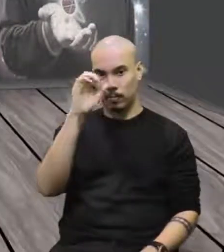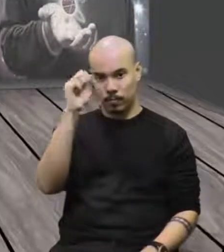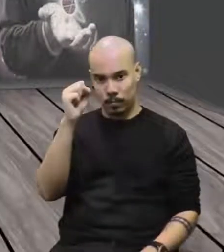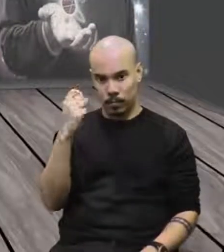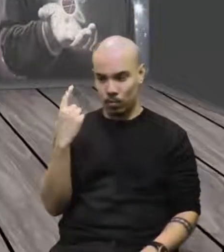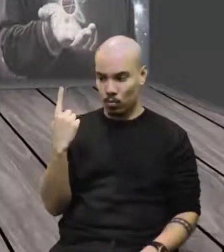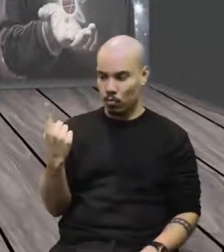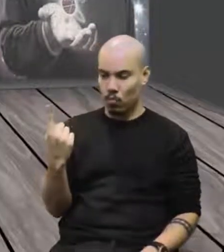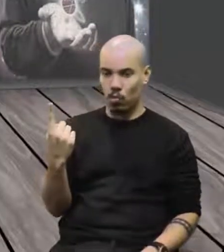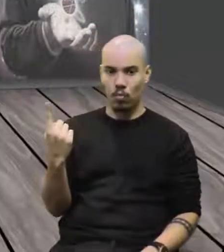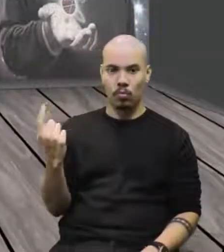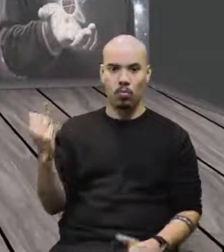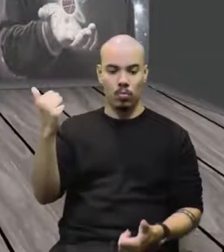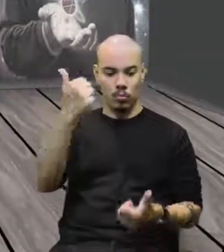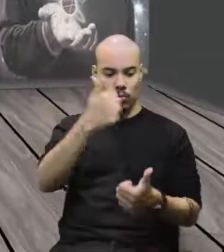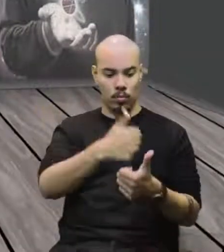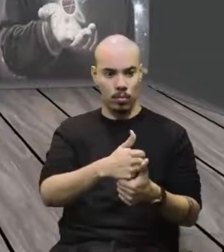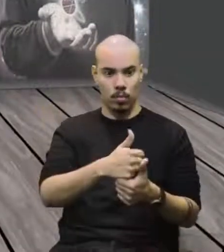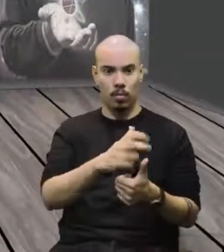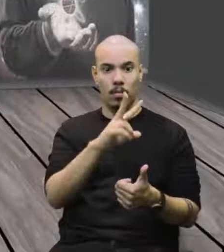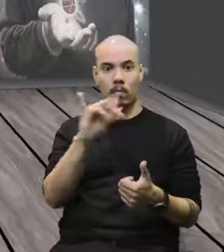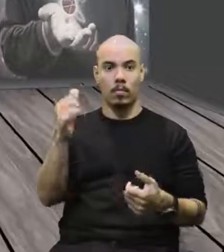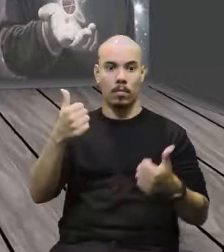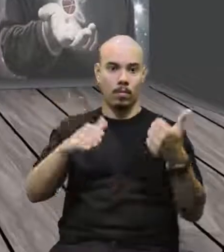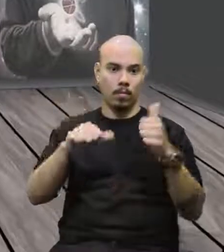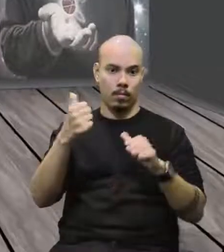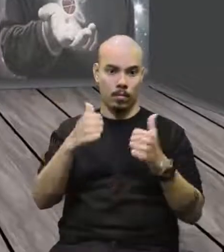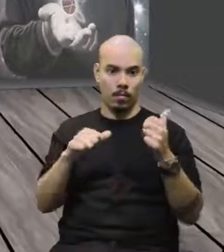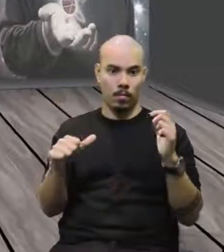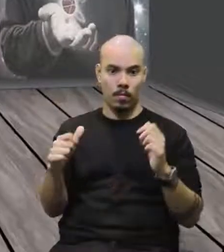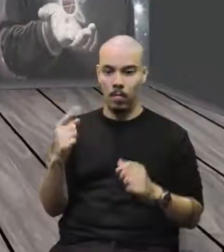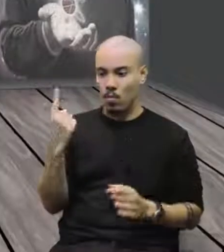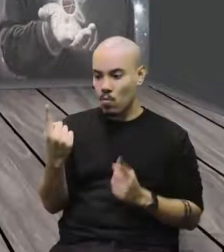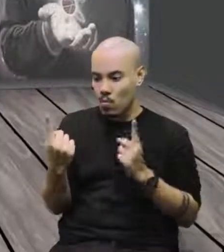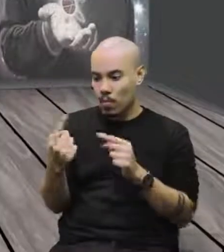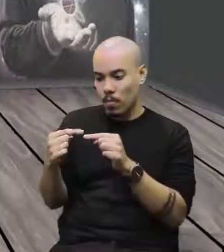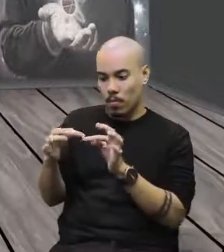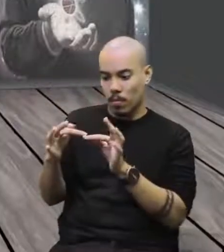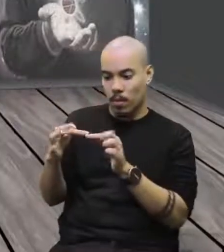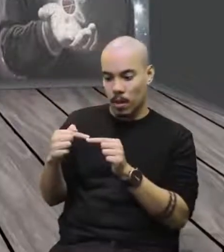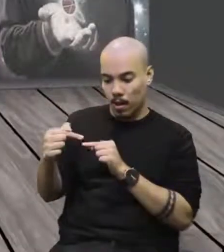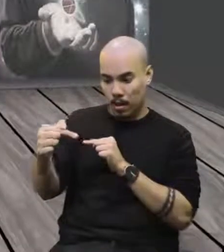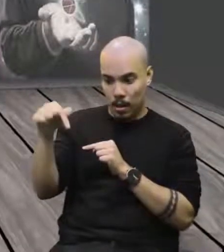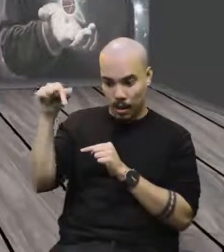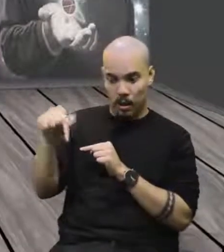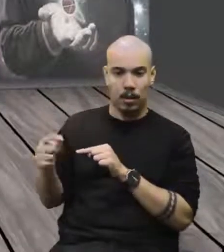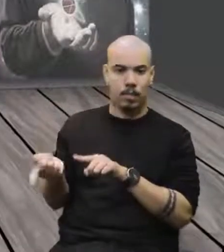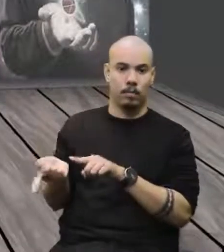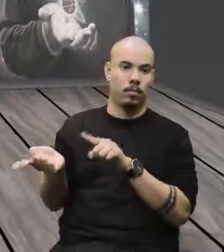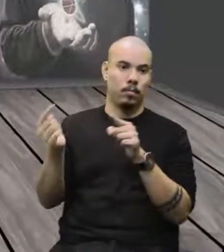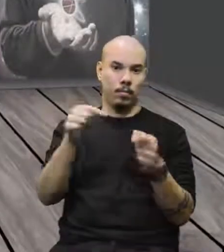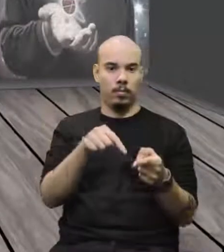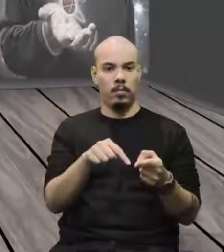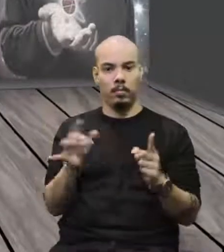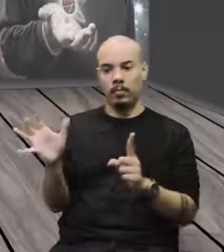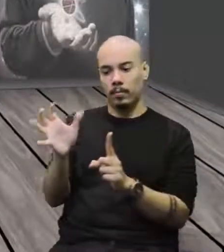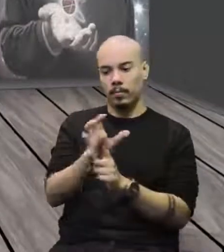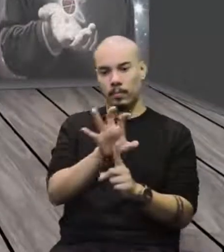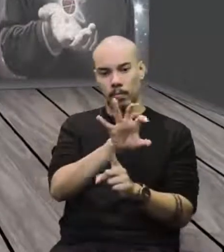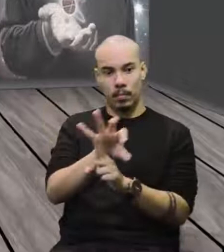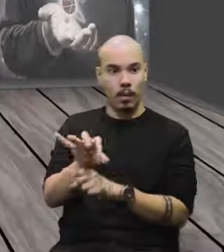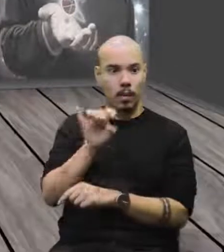de um condutor sobre os outros, você vai analisar esse que você quer sobre os outros. Cada condutor que